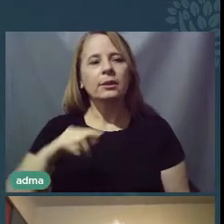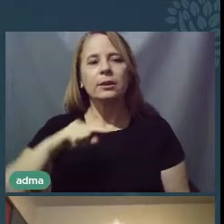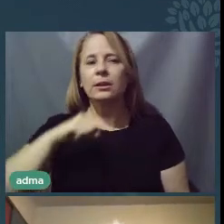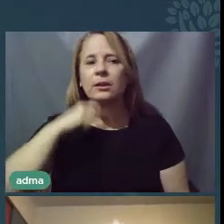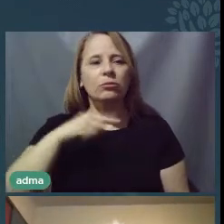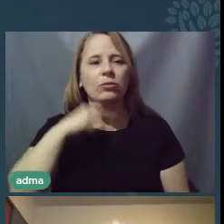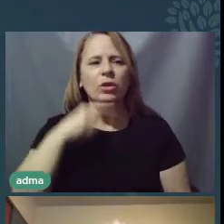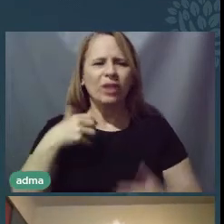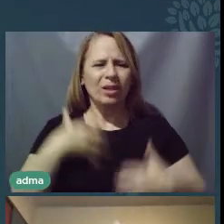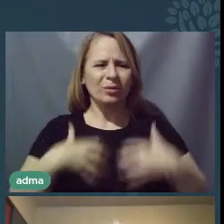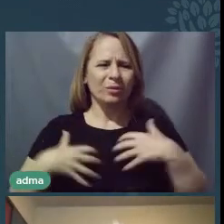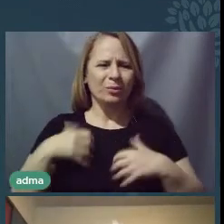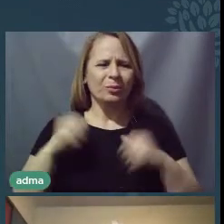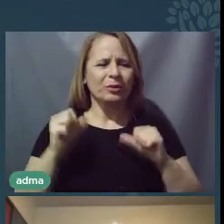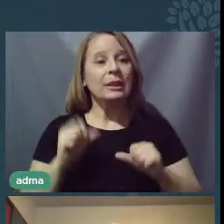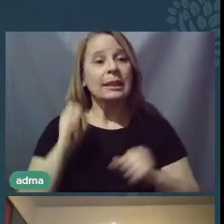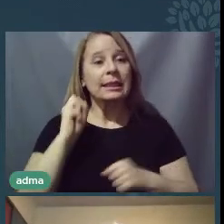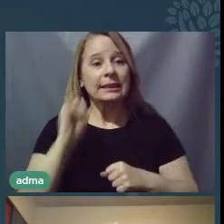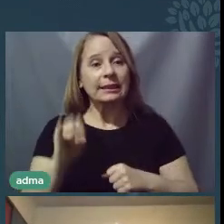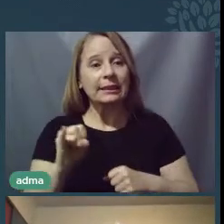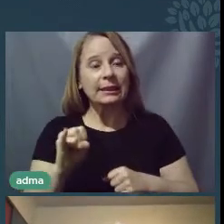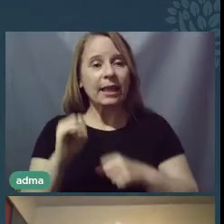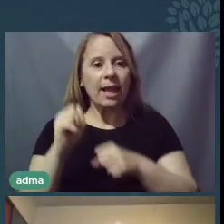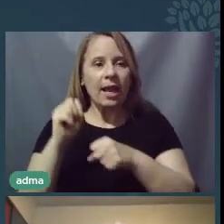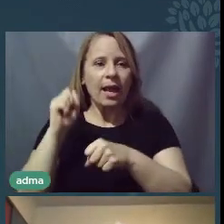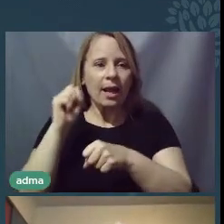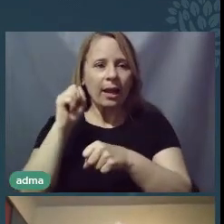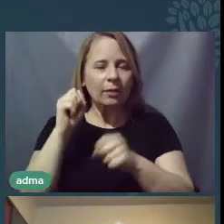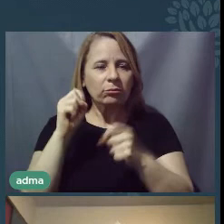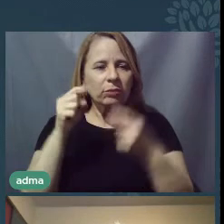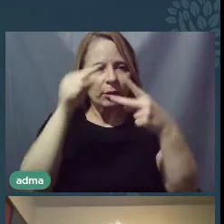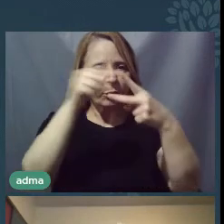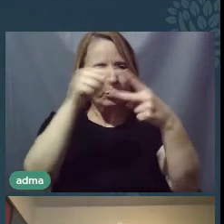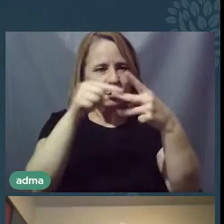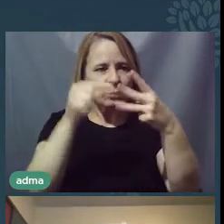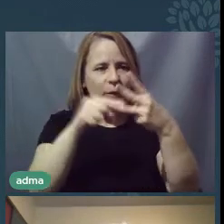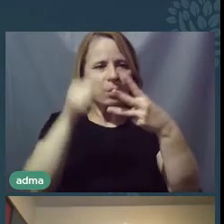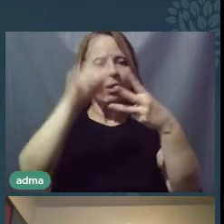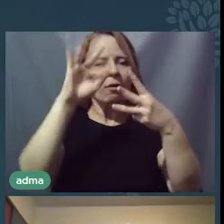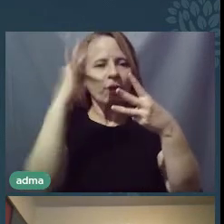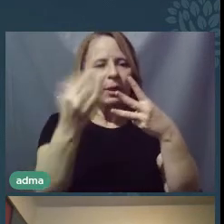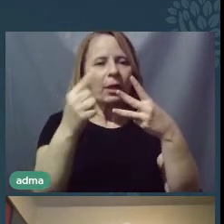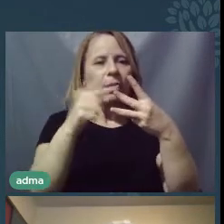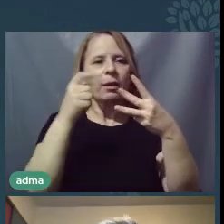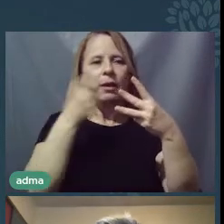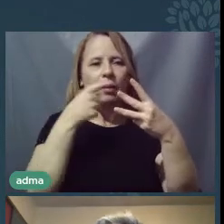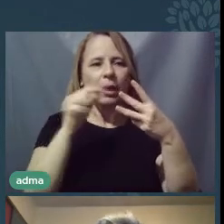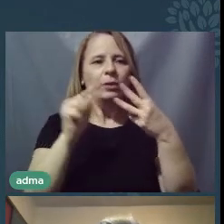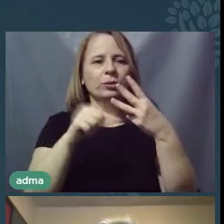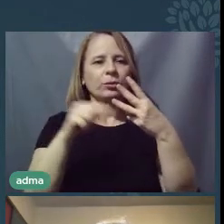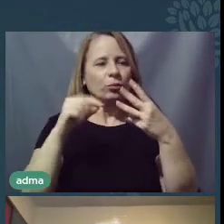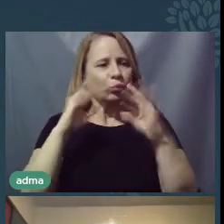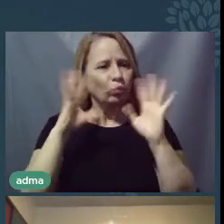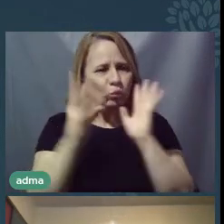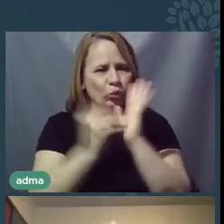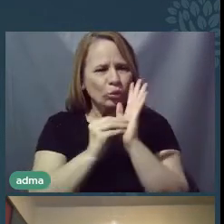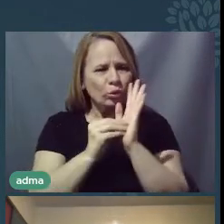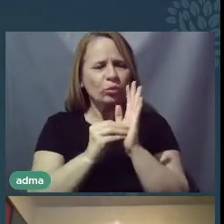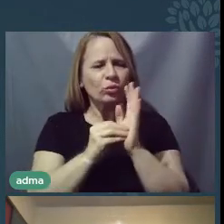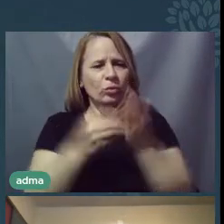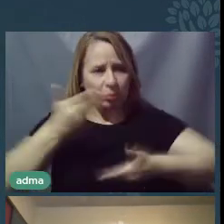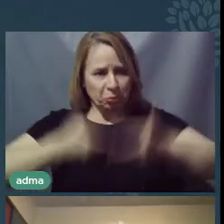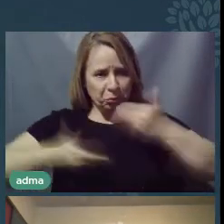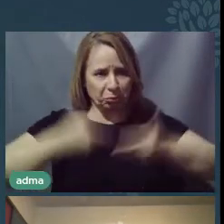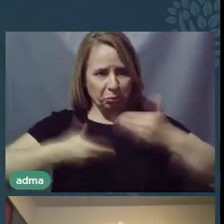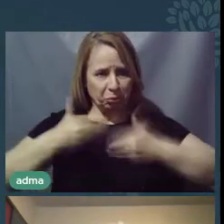exacerbação quando a adesão delas foi superior a 70%. Mas quando foi inferior ou igual ou inferior